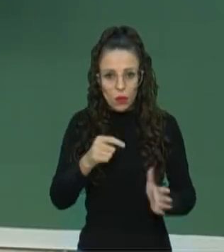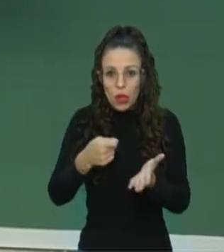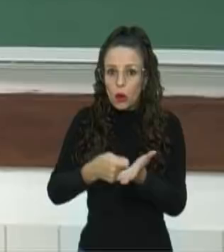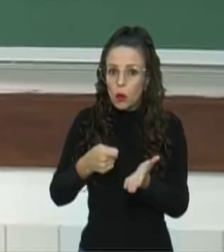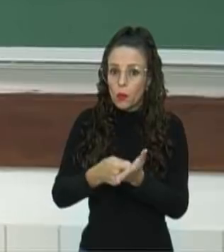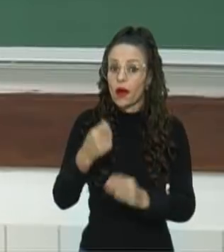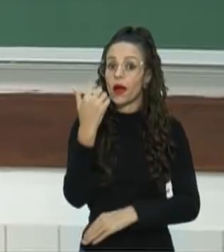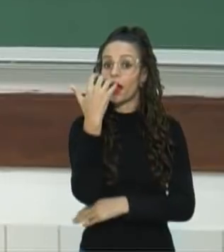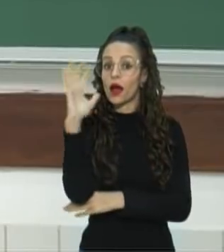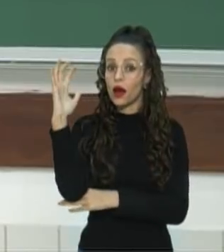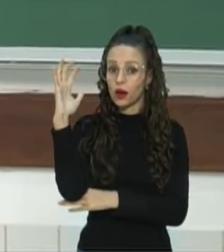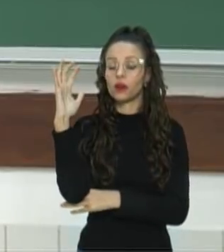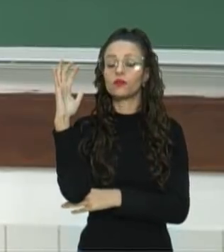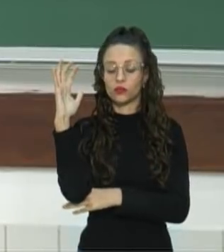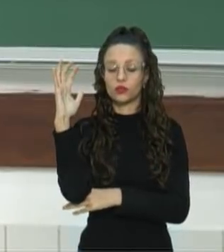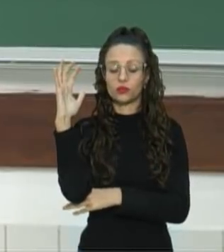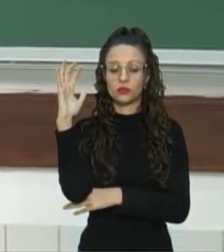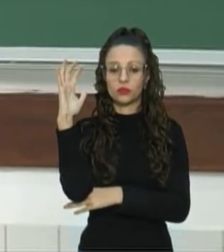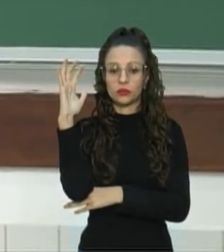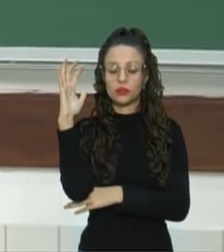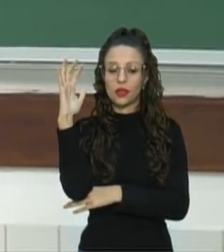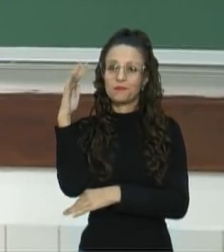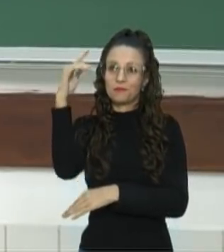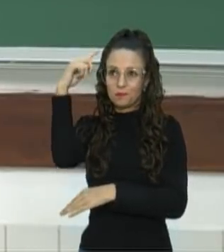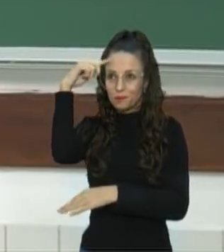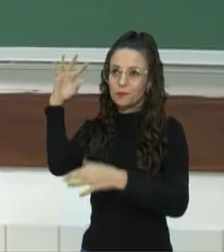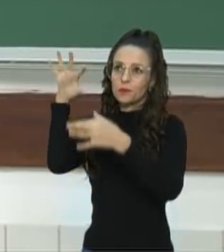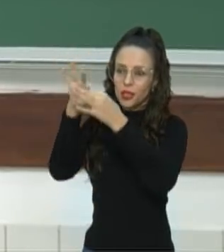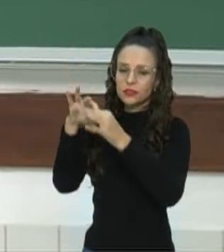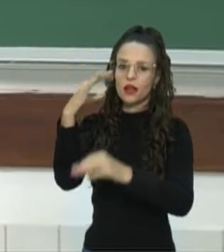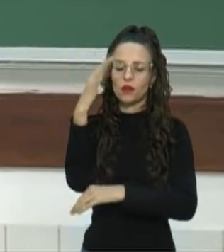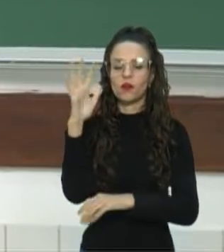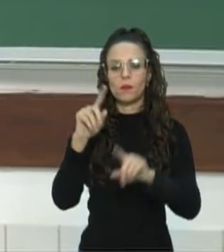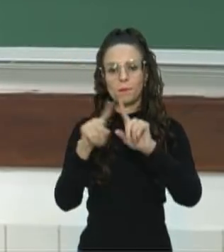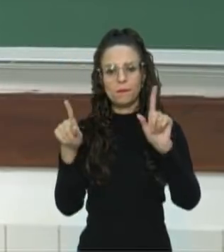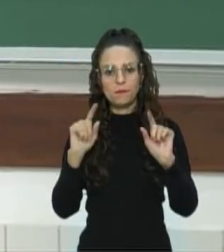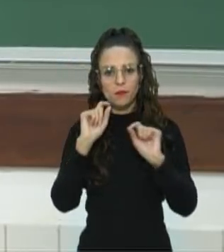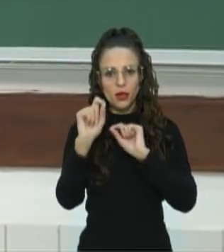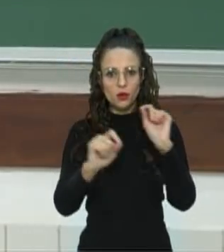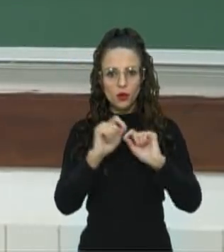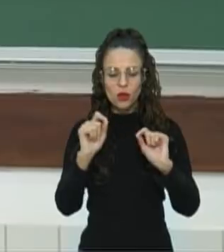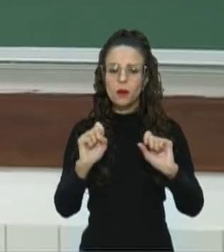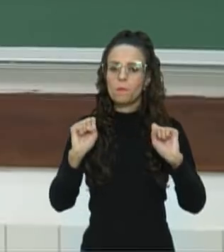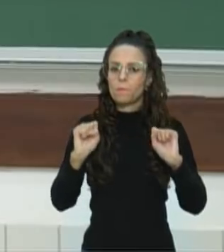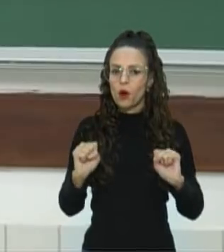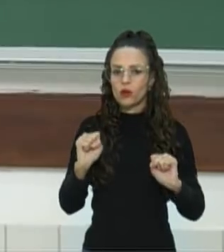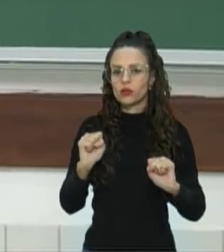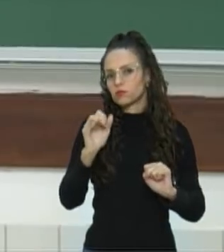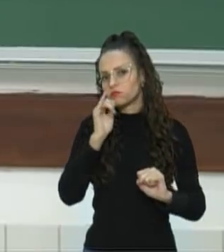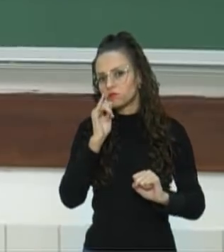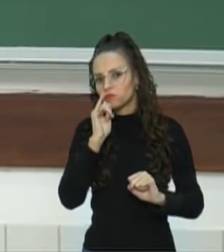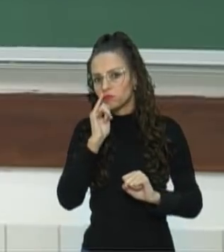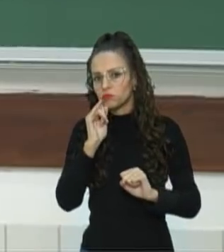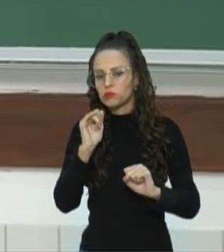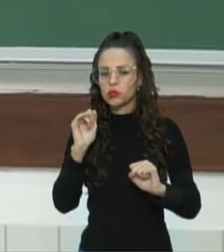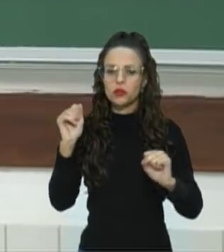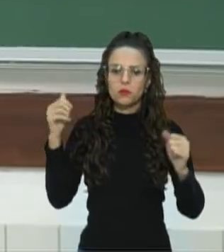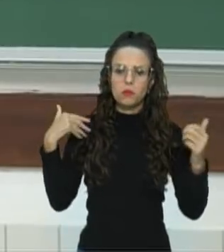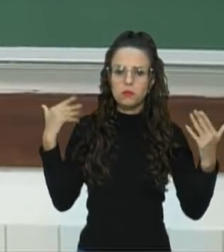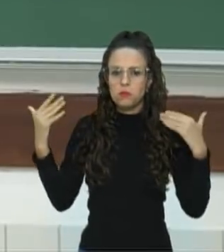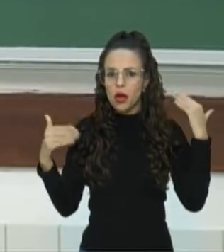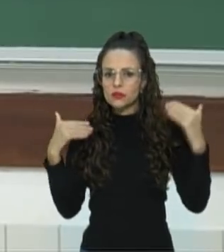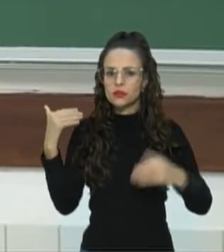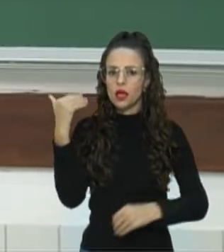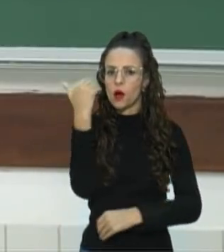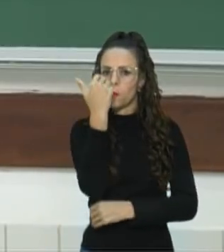árvores, né? A ideia do arvorismo remete à árvore, né? Mas se algum parque, algum hotel fazenda, geralmente